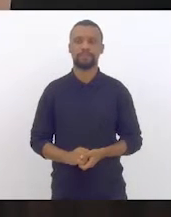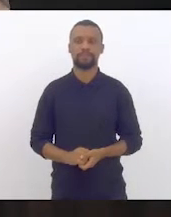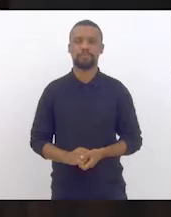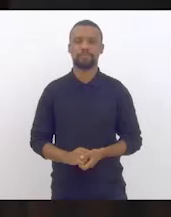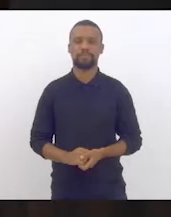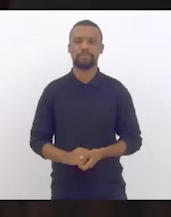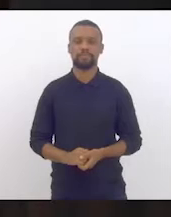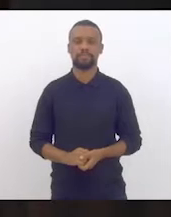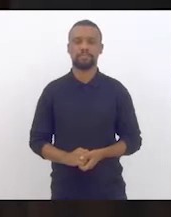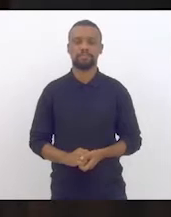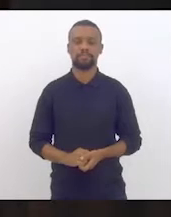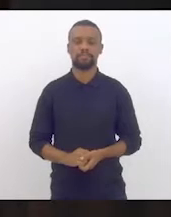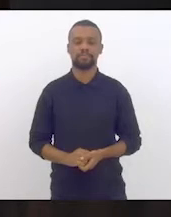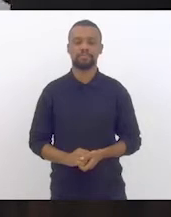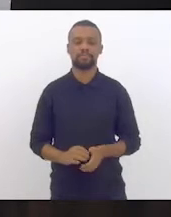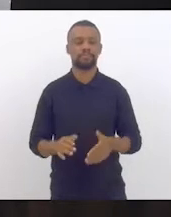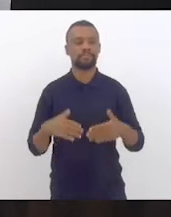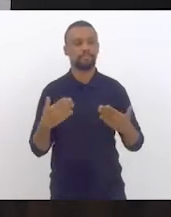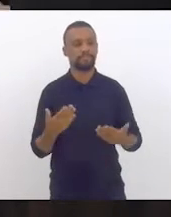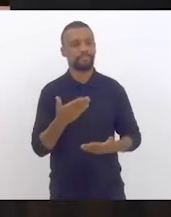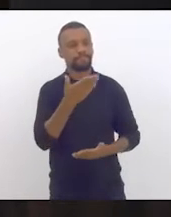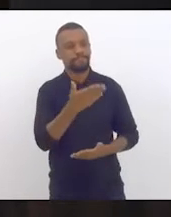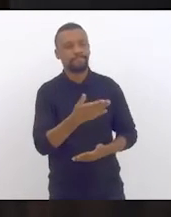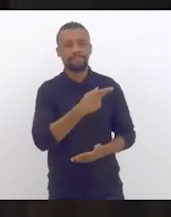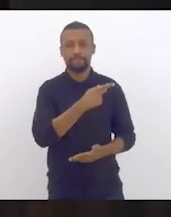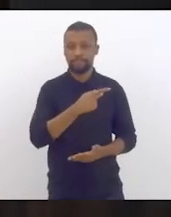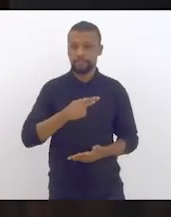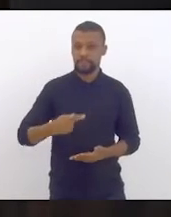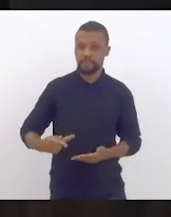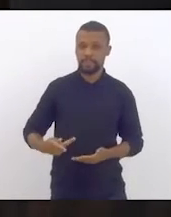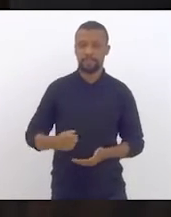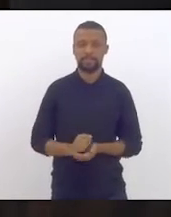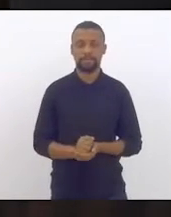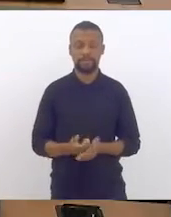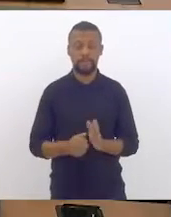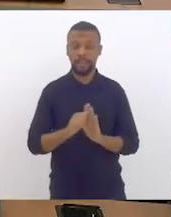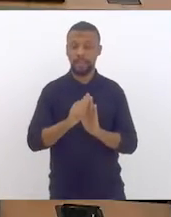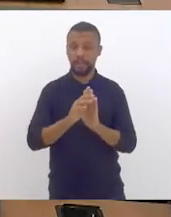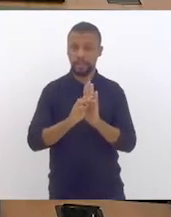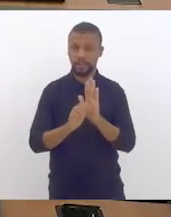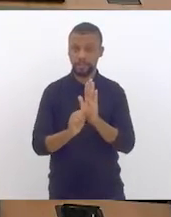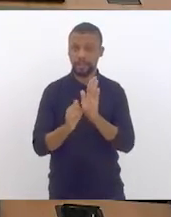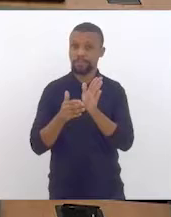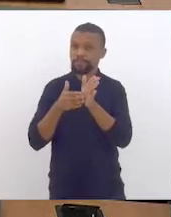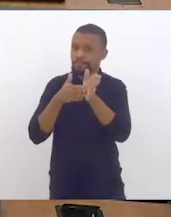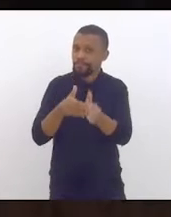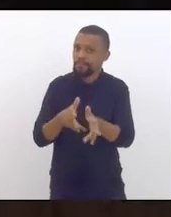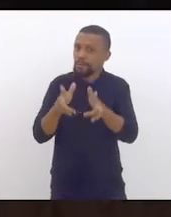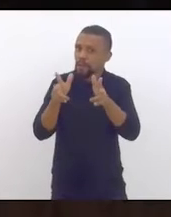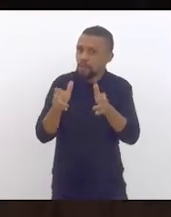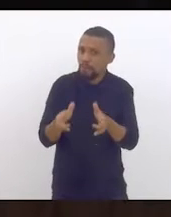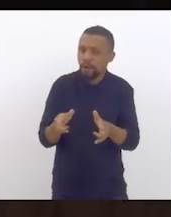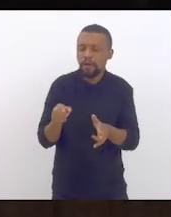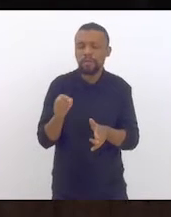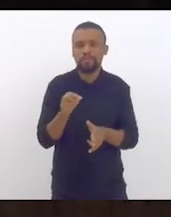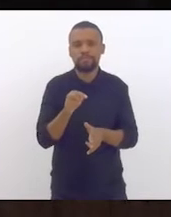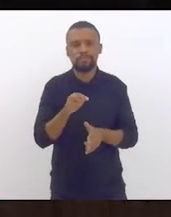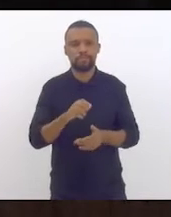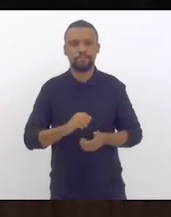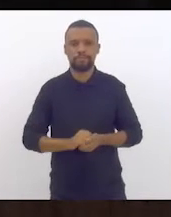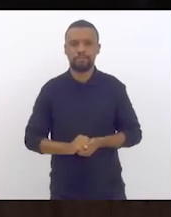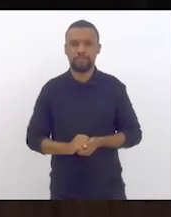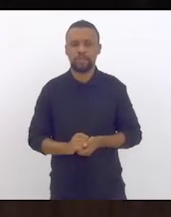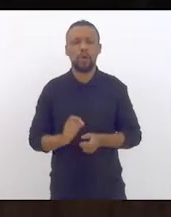a senhora presidente a apa reflete com exatidão o